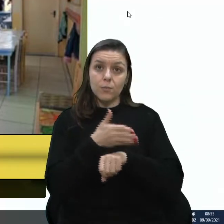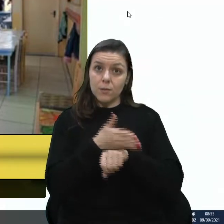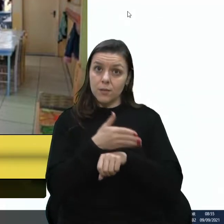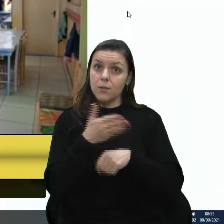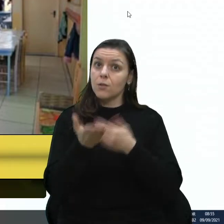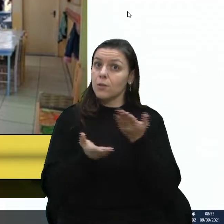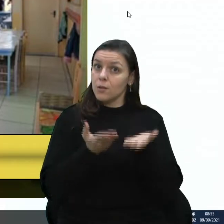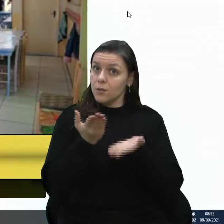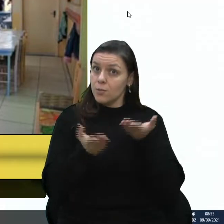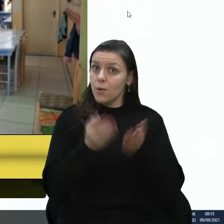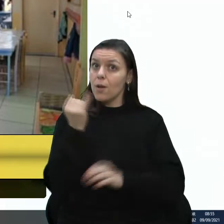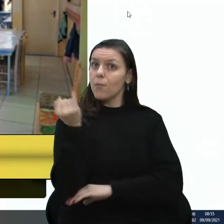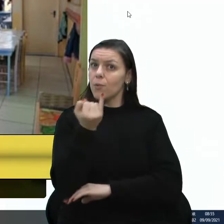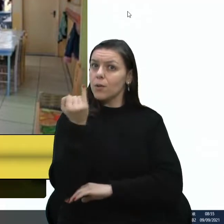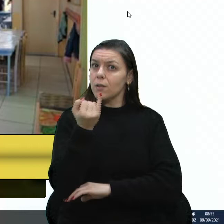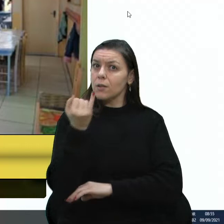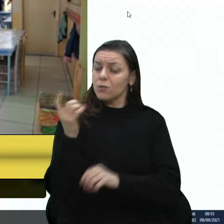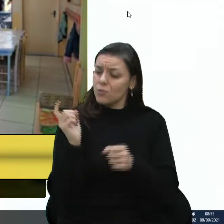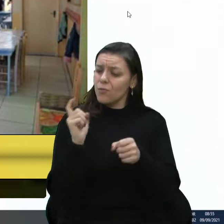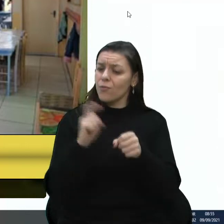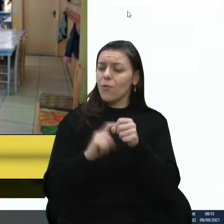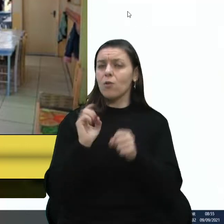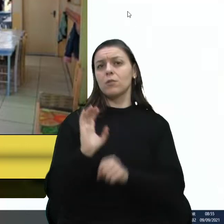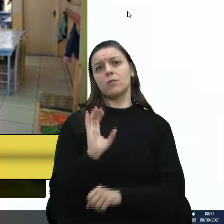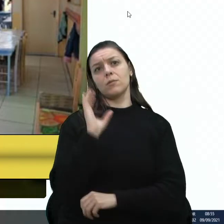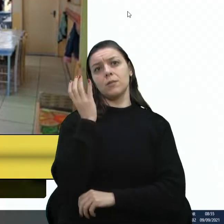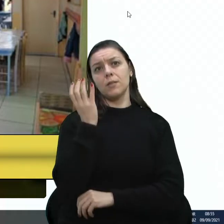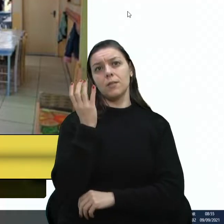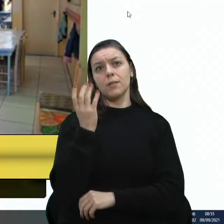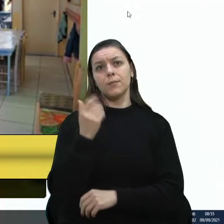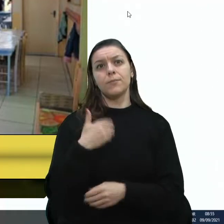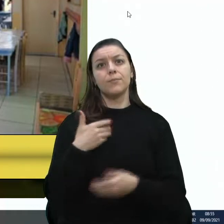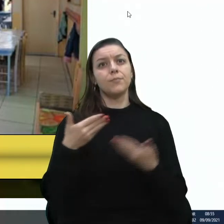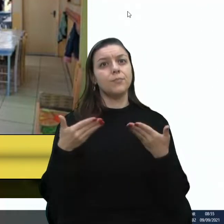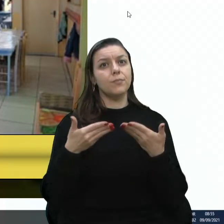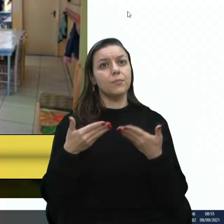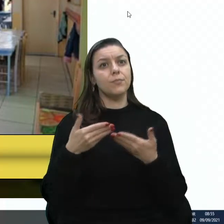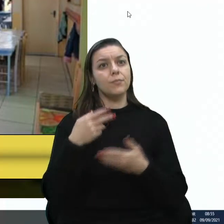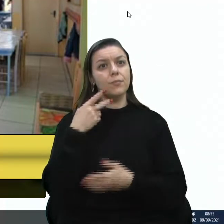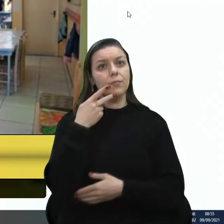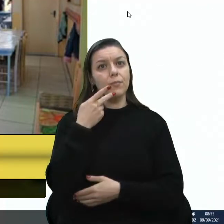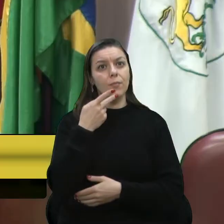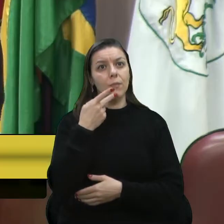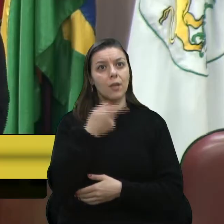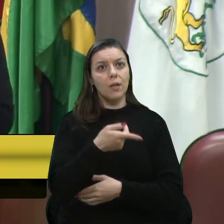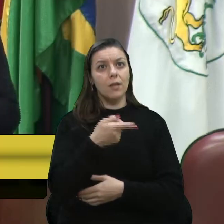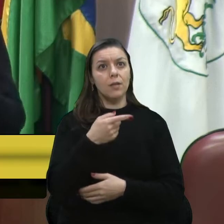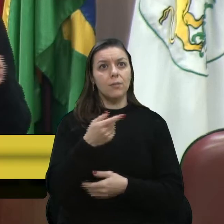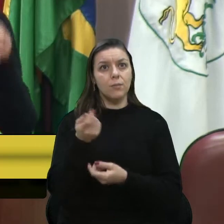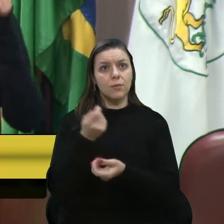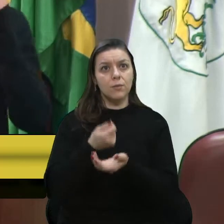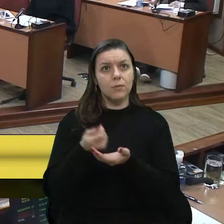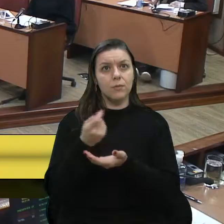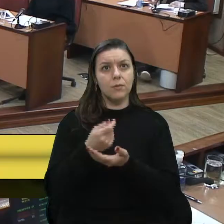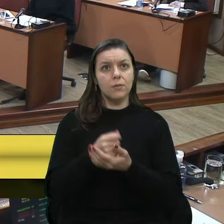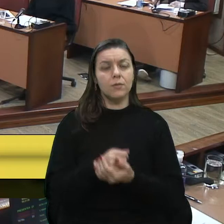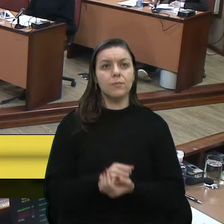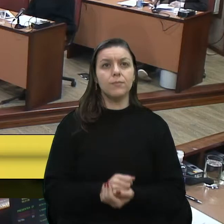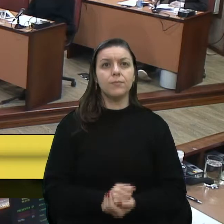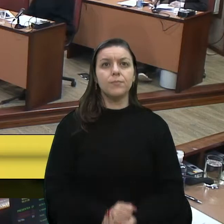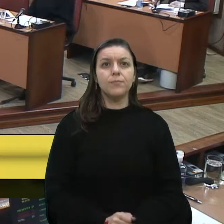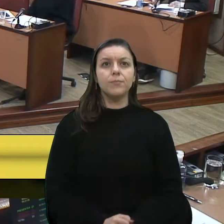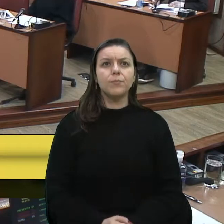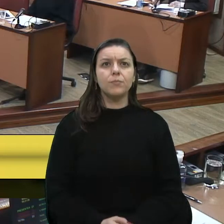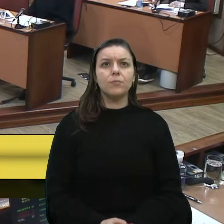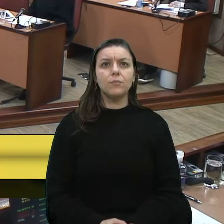importante que precisa voltar a acontecer. Então, vou lhe conceder a parte, depois vou falar um pouquinho da questão econômica. De forma rápida, Depois